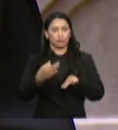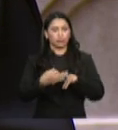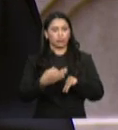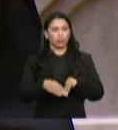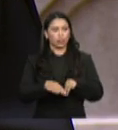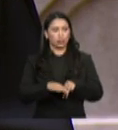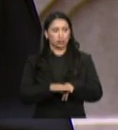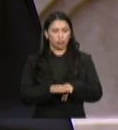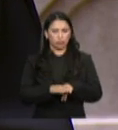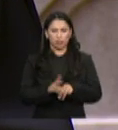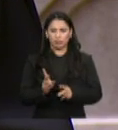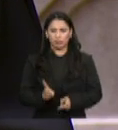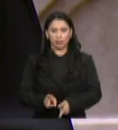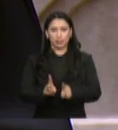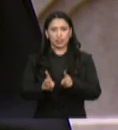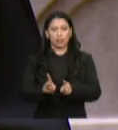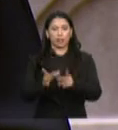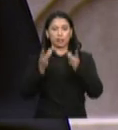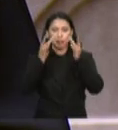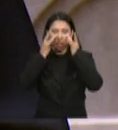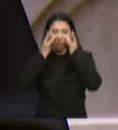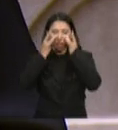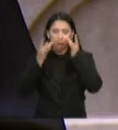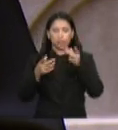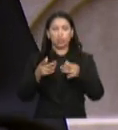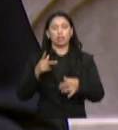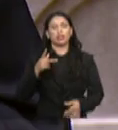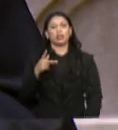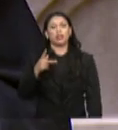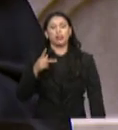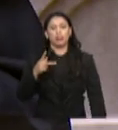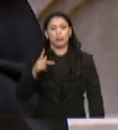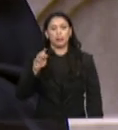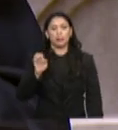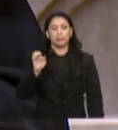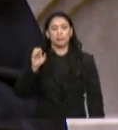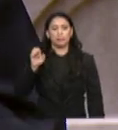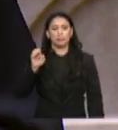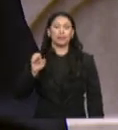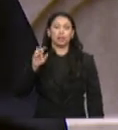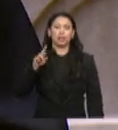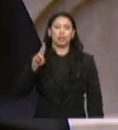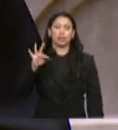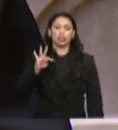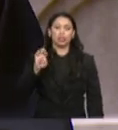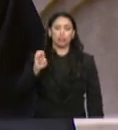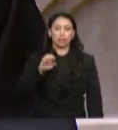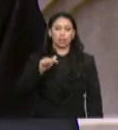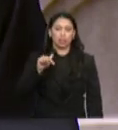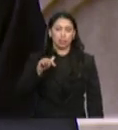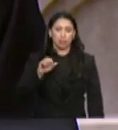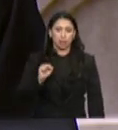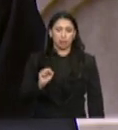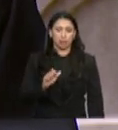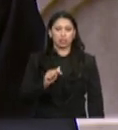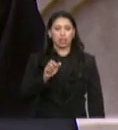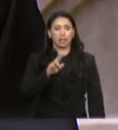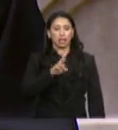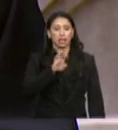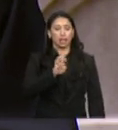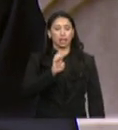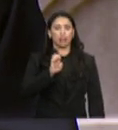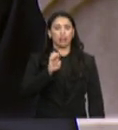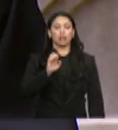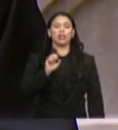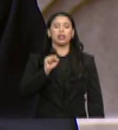de sempre aqui presentes ministros pertence Ministro reseque Ministro Ayres Brito e também o